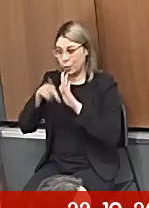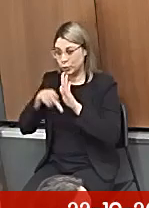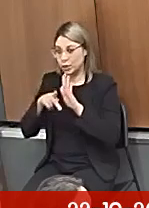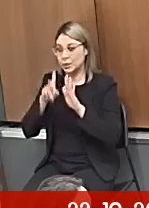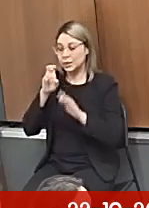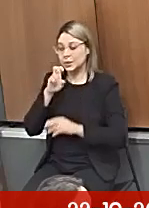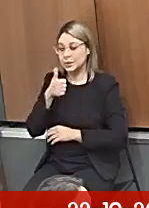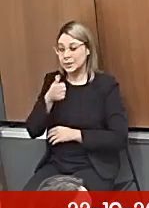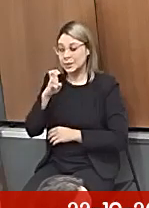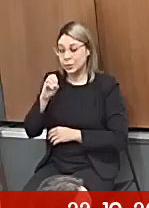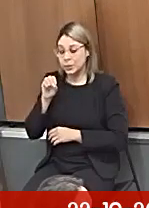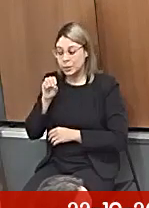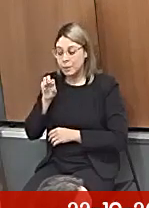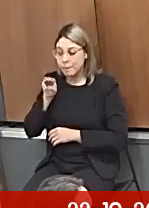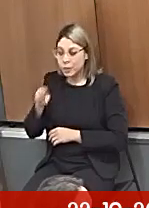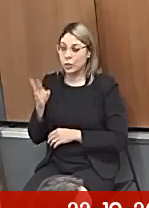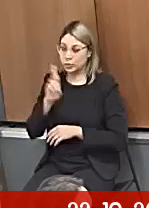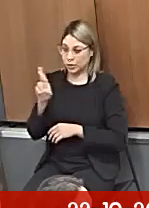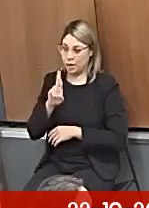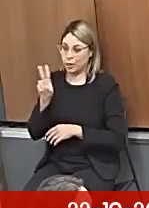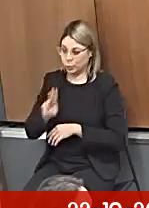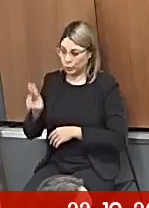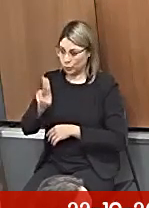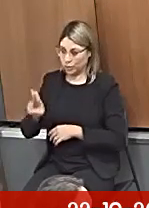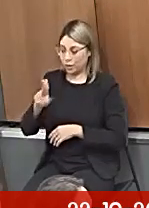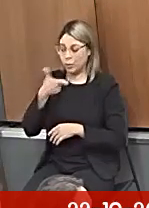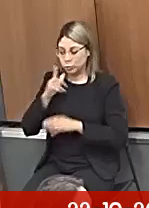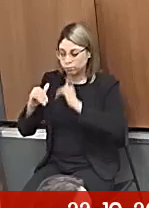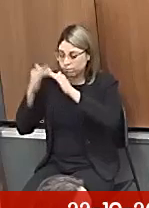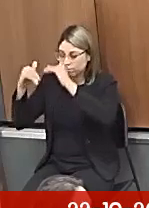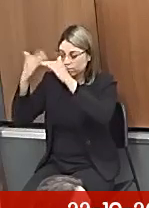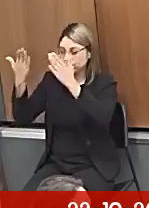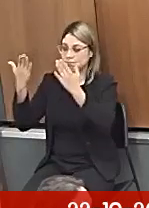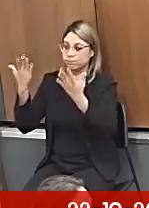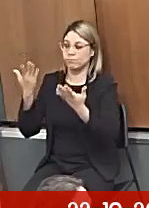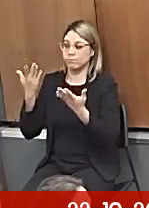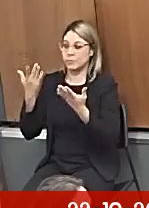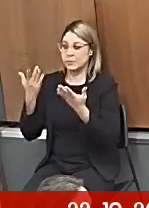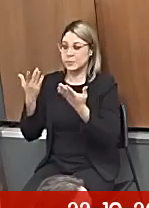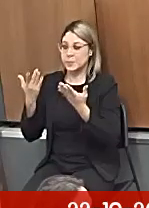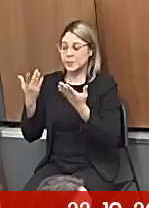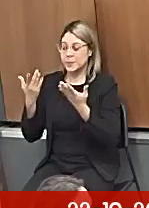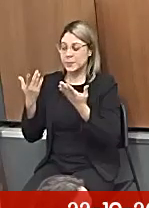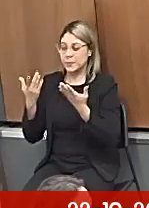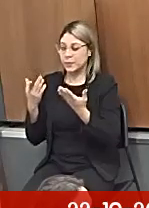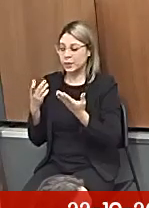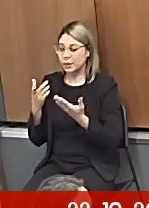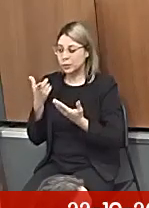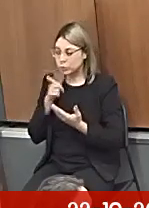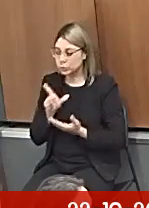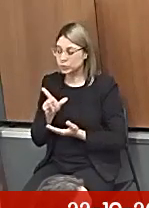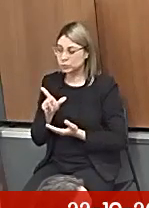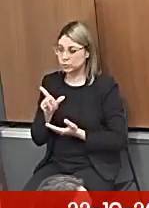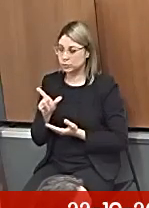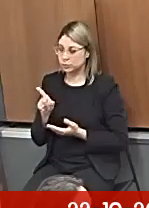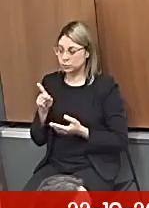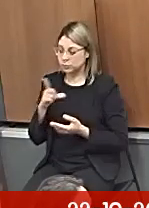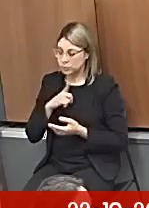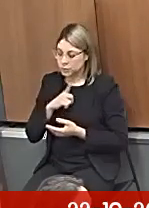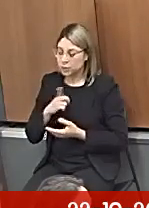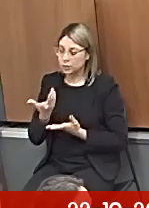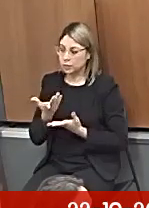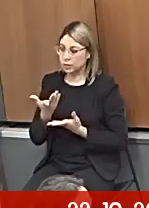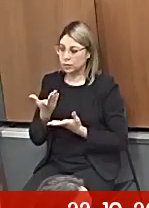isso no montante total, para que a gente desenvolva, para que ele registre e